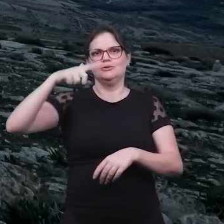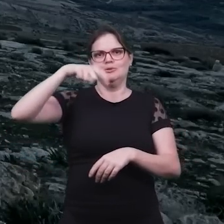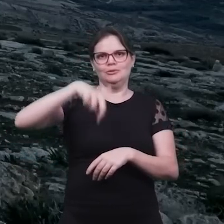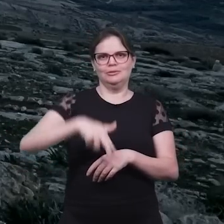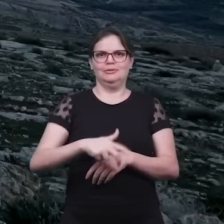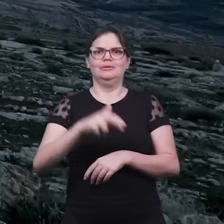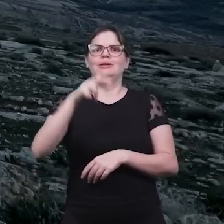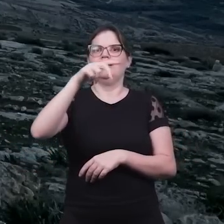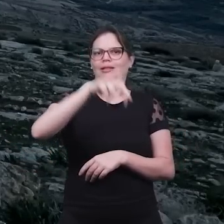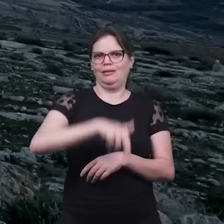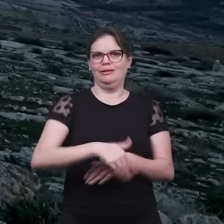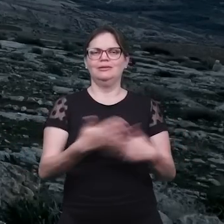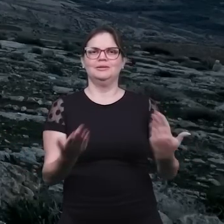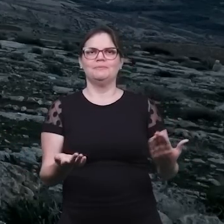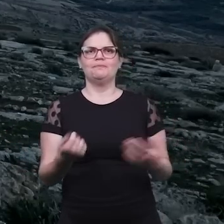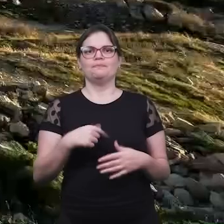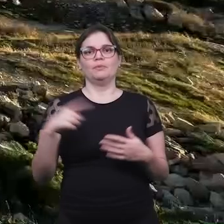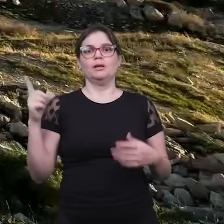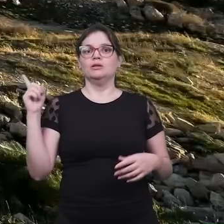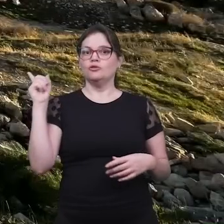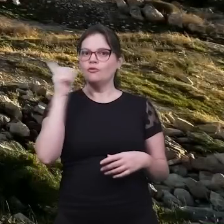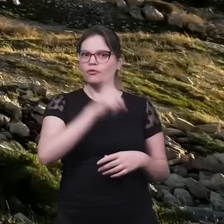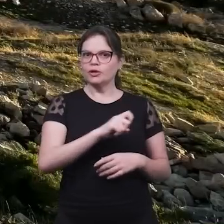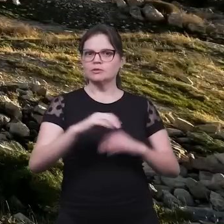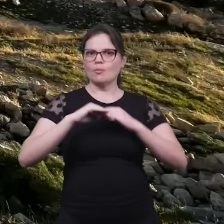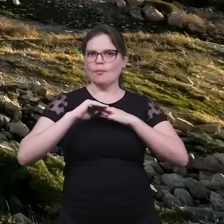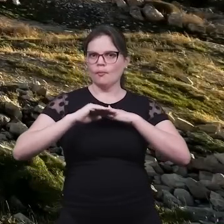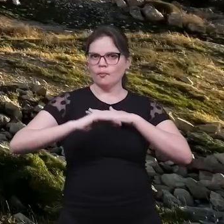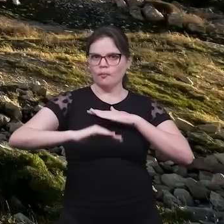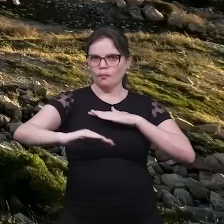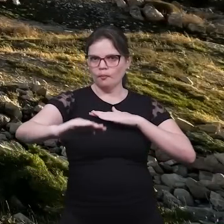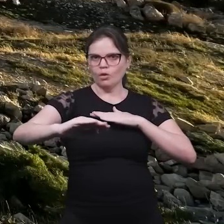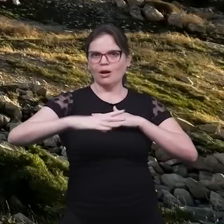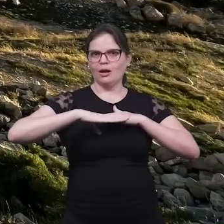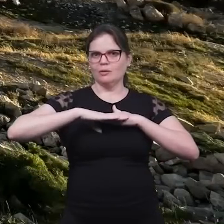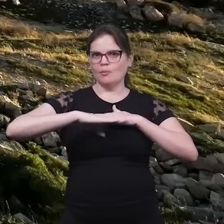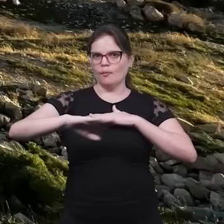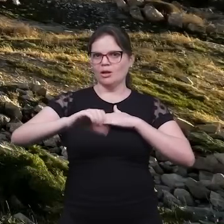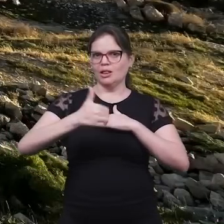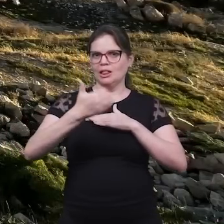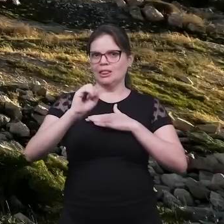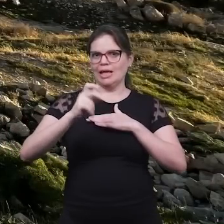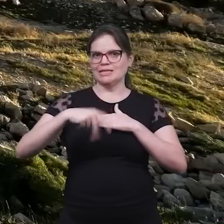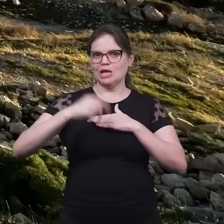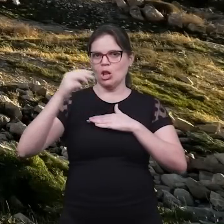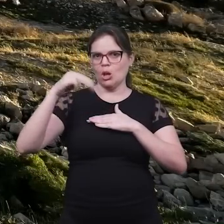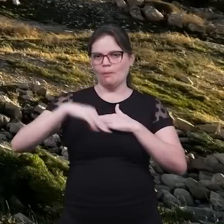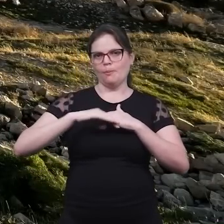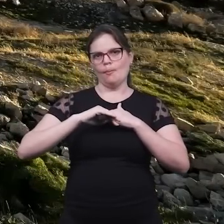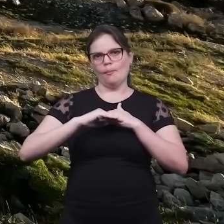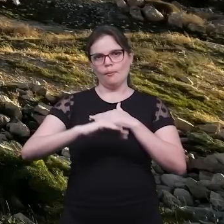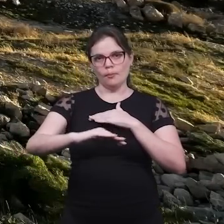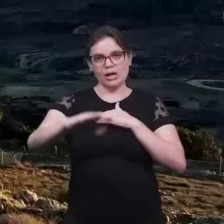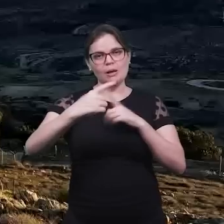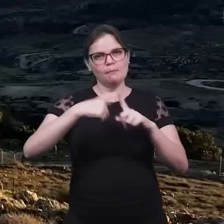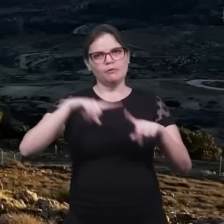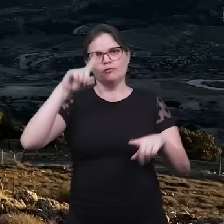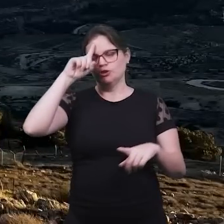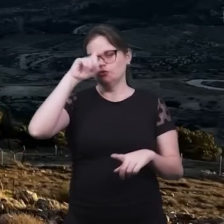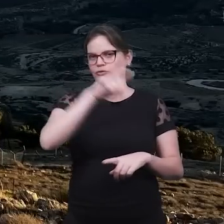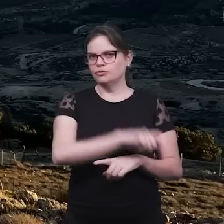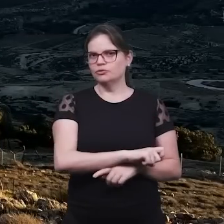uma dificuldade muito grande de fazer esse trajeto. Mesmo sendo um trajeto de 10 quilômetros, foi um